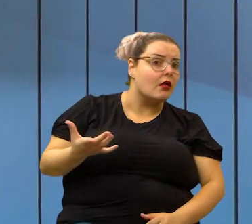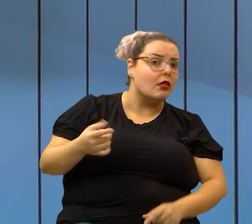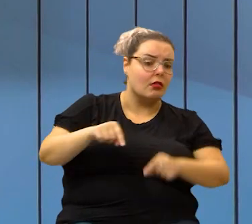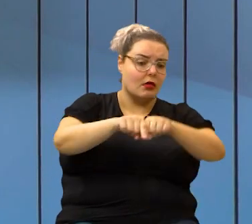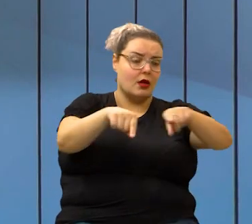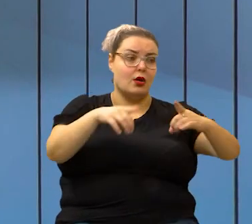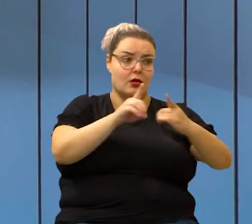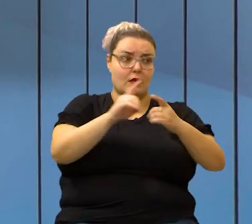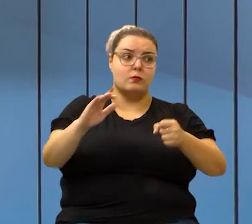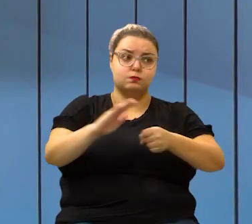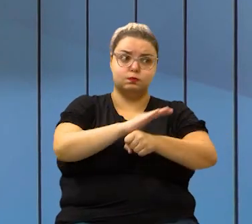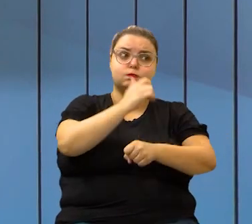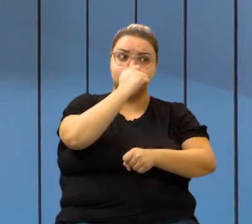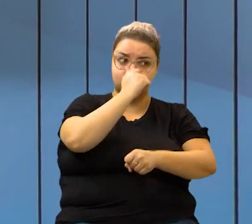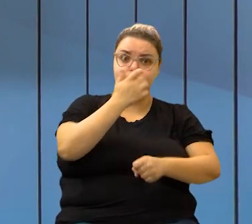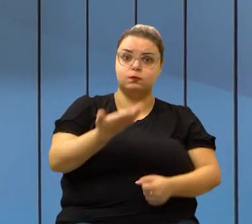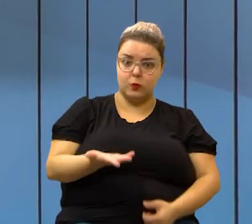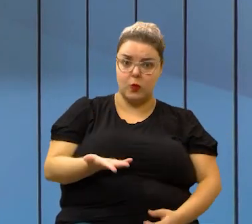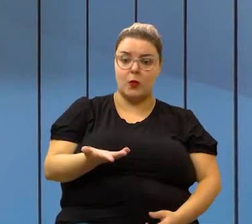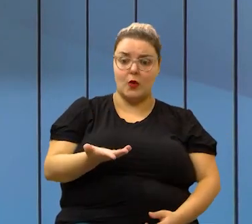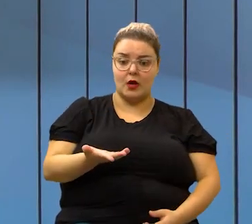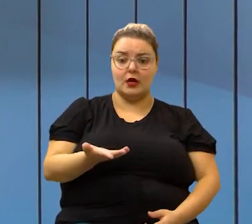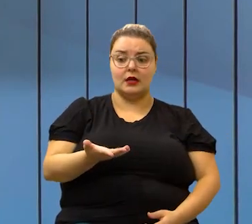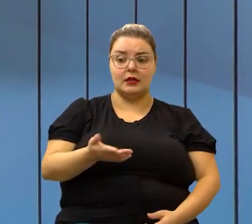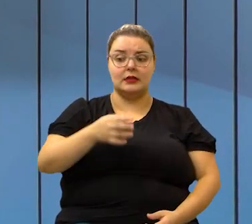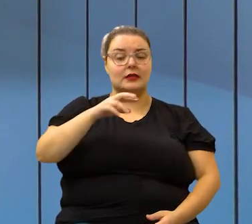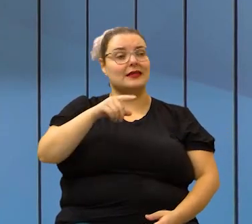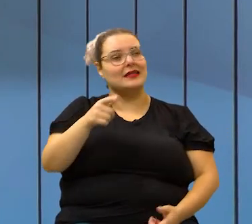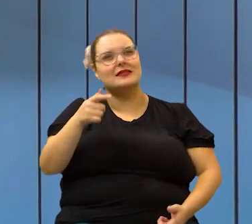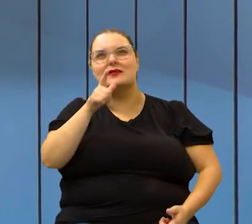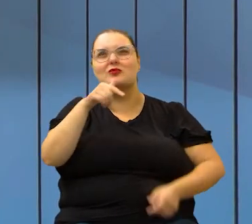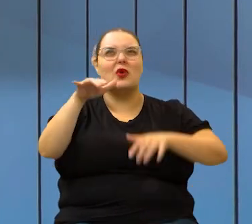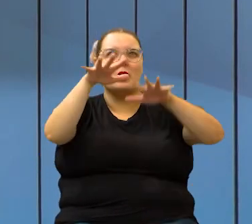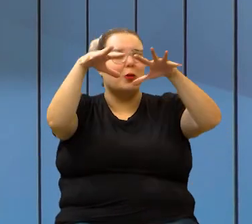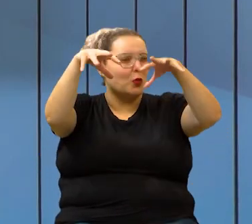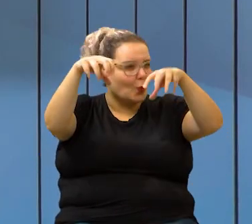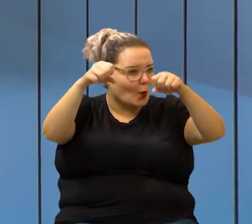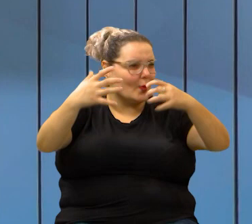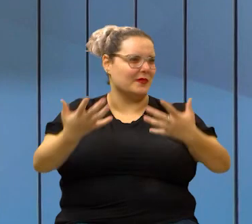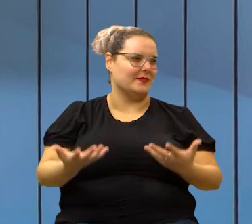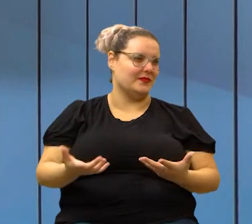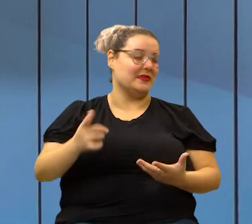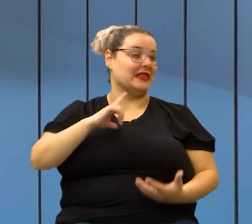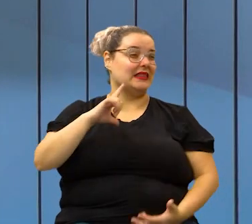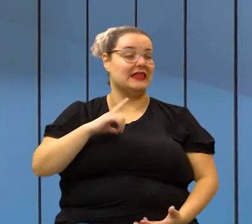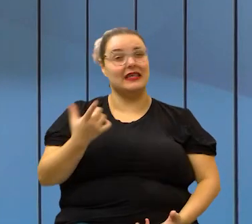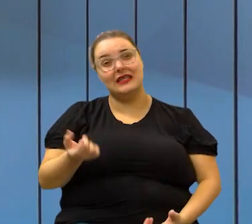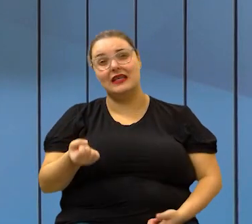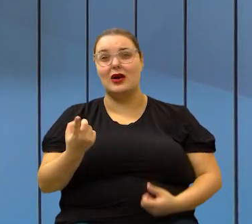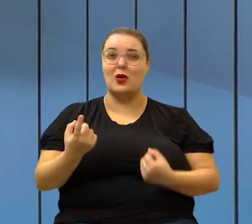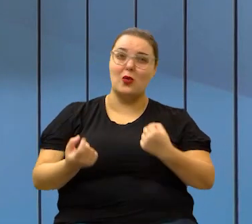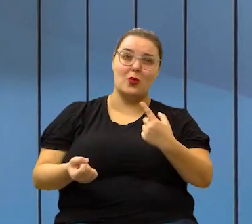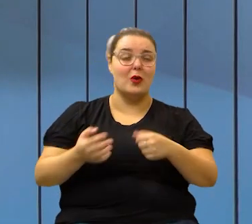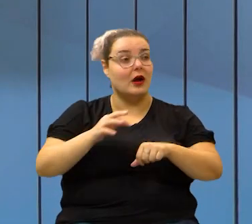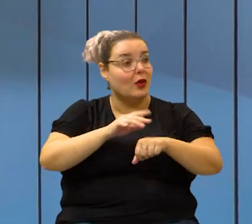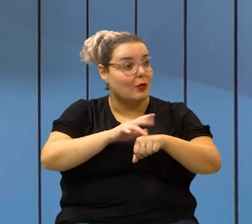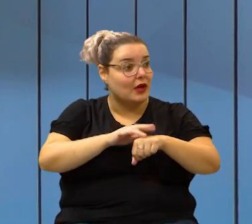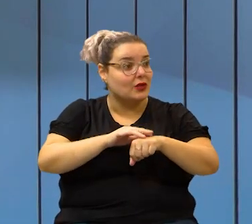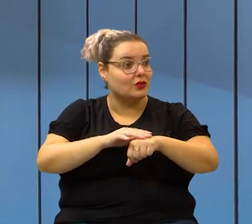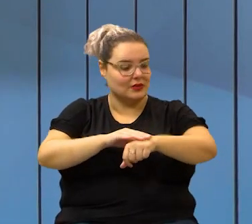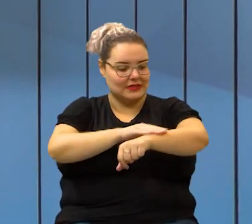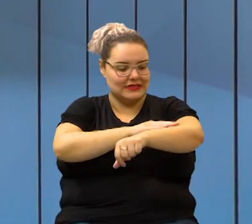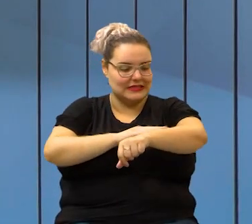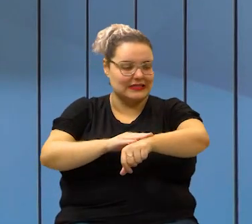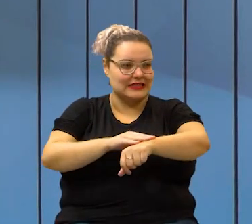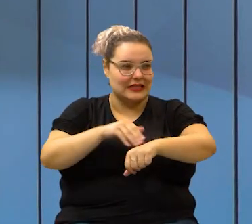o consultório ficar mais cheio por conta dessa baixa umidade, tem alguma doença